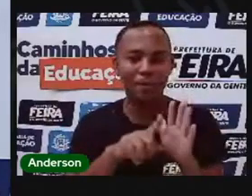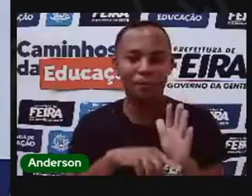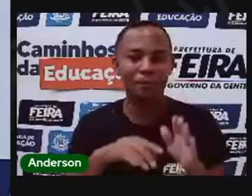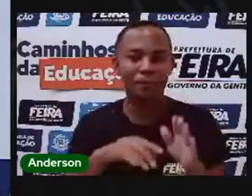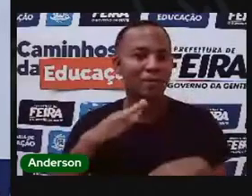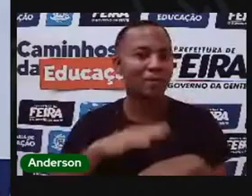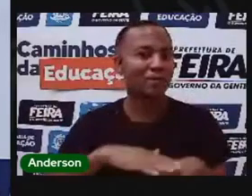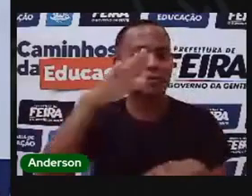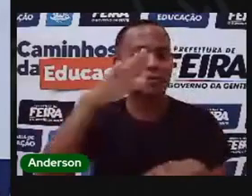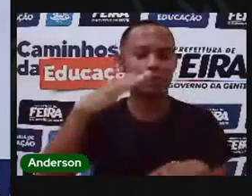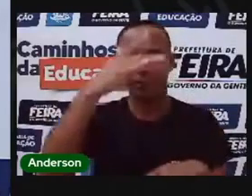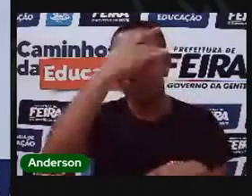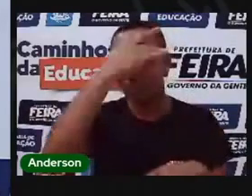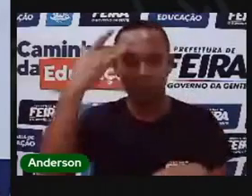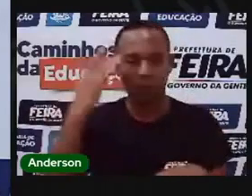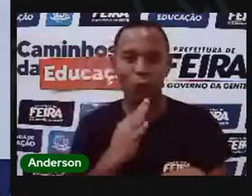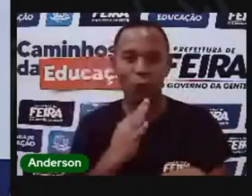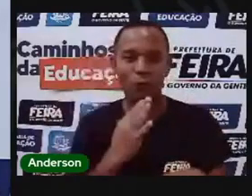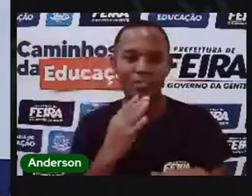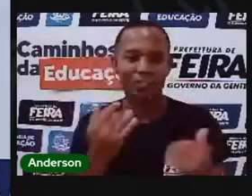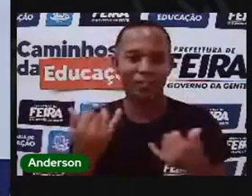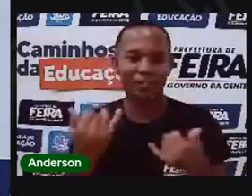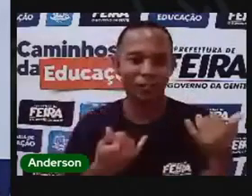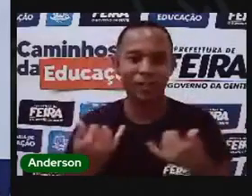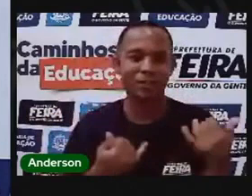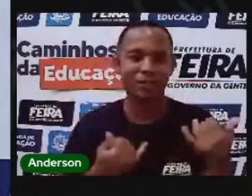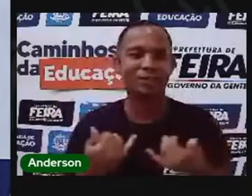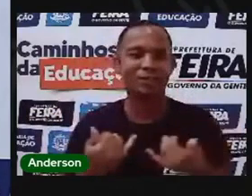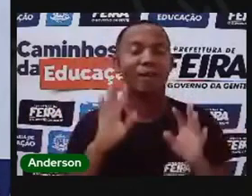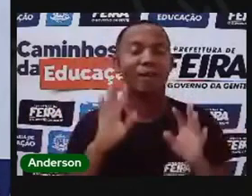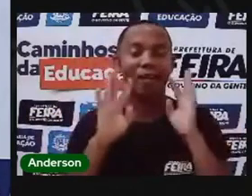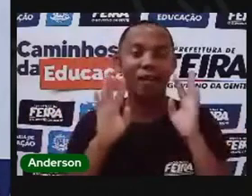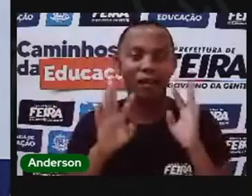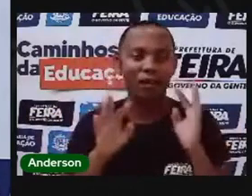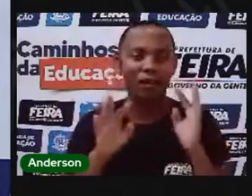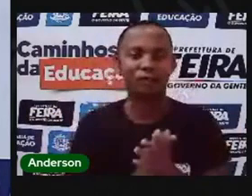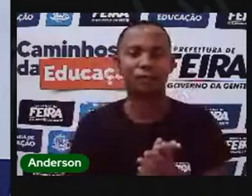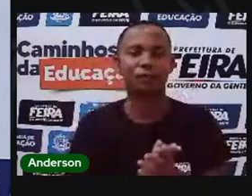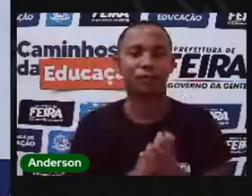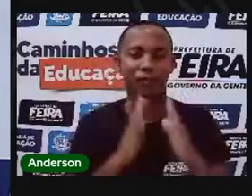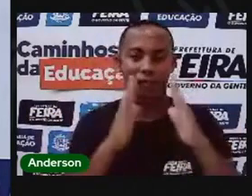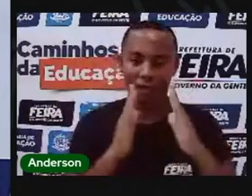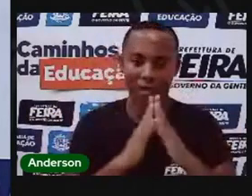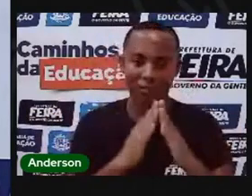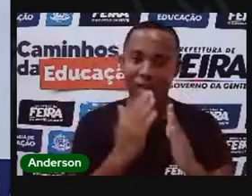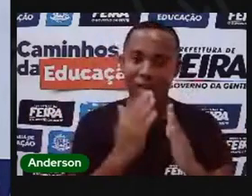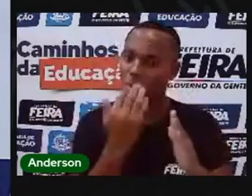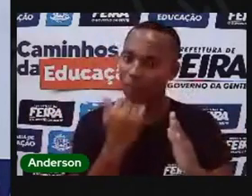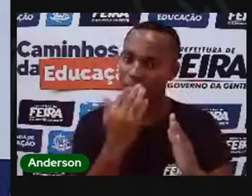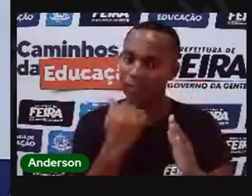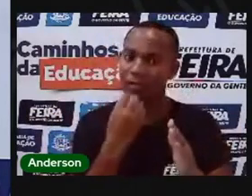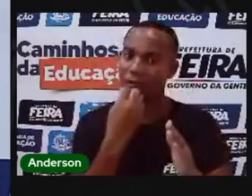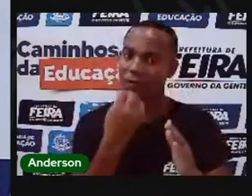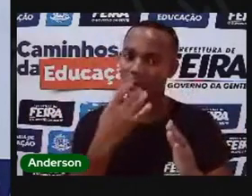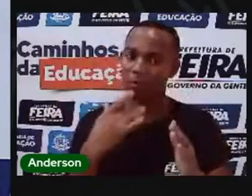todo mundo precisa saber de uma informação tão bacana como essa. E que isso sirva de exemplo. Se alimentem bem, porque vocês